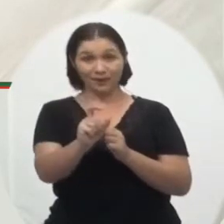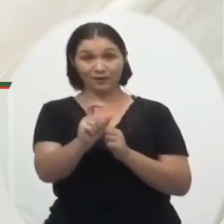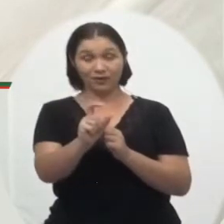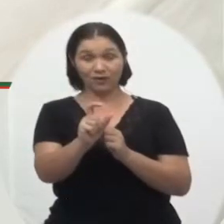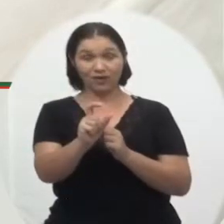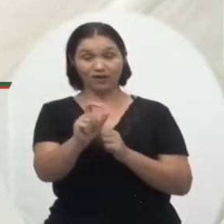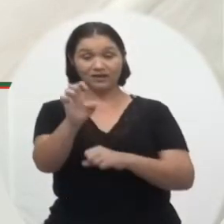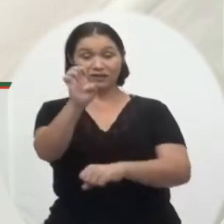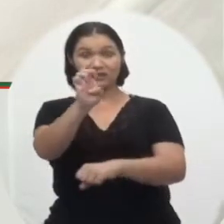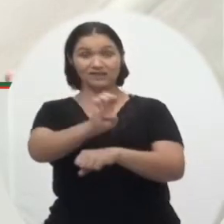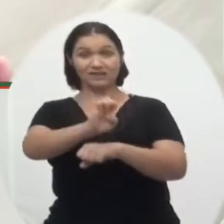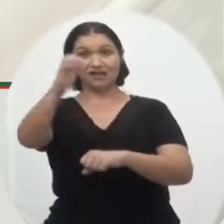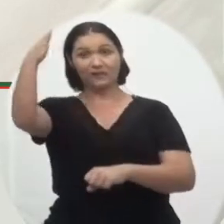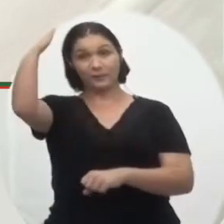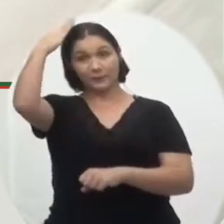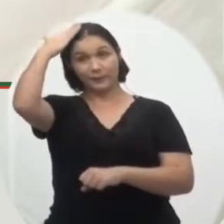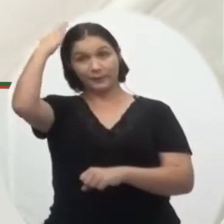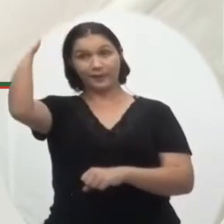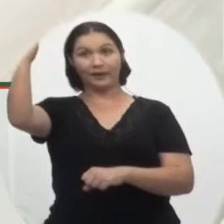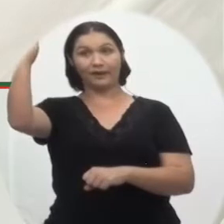proporção terrena.